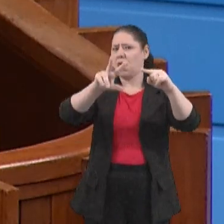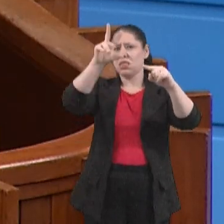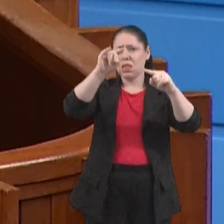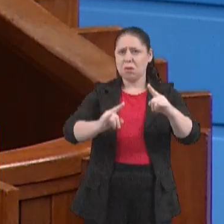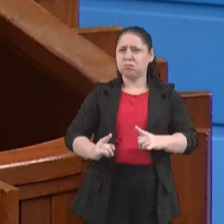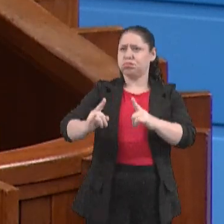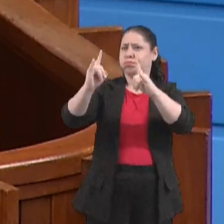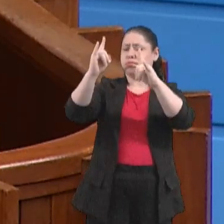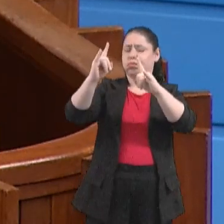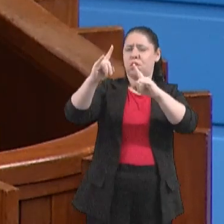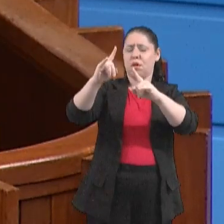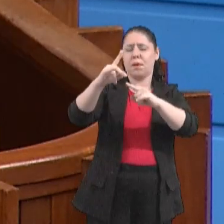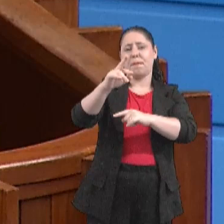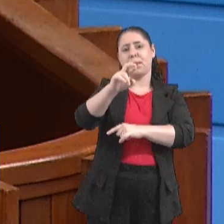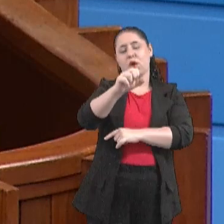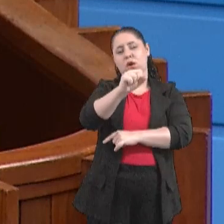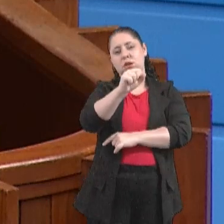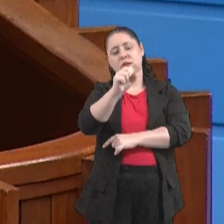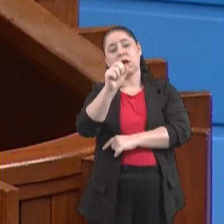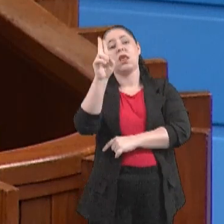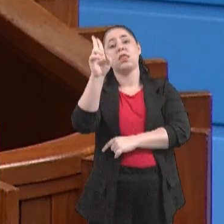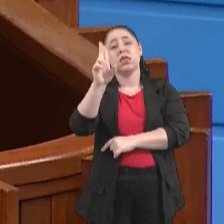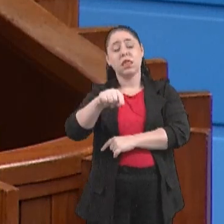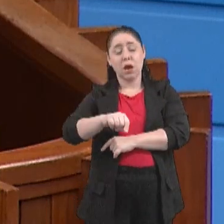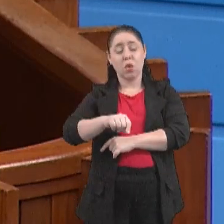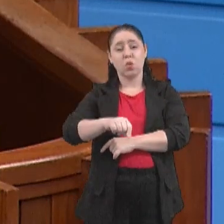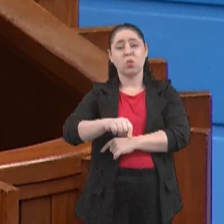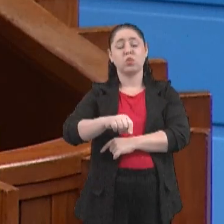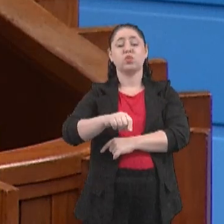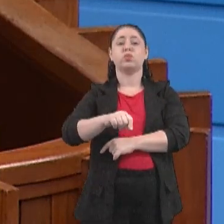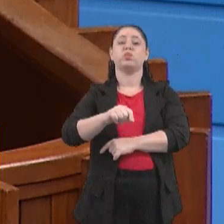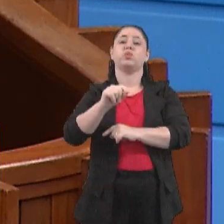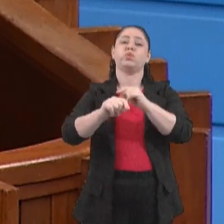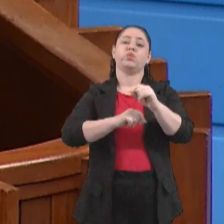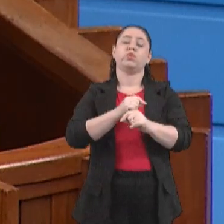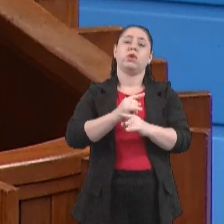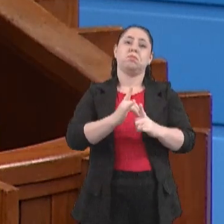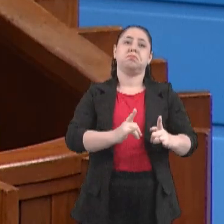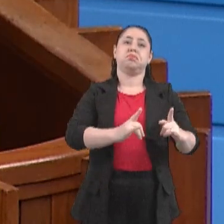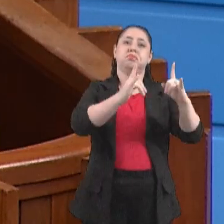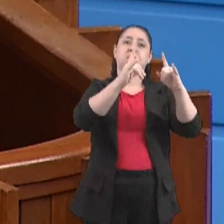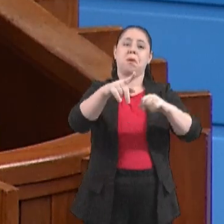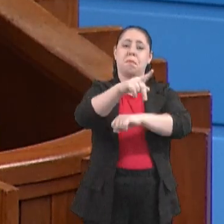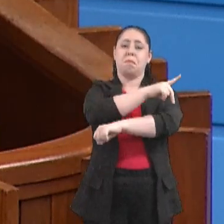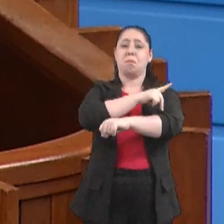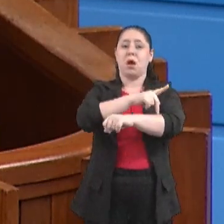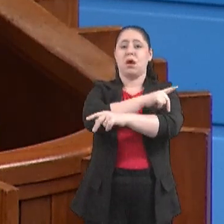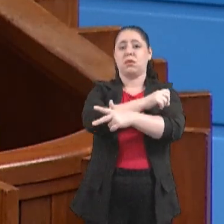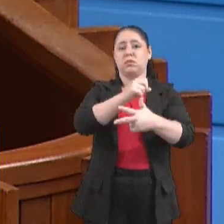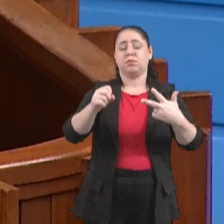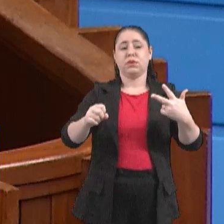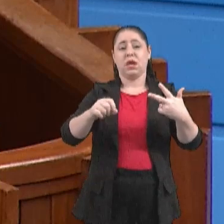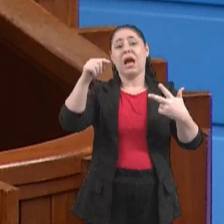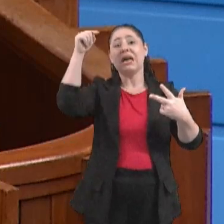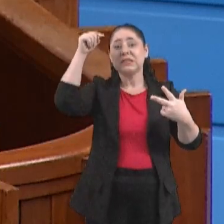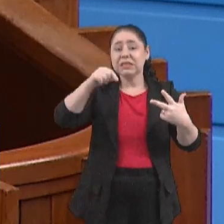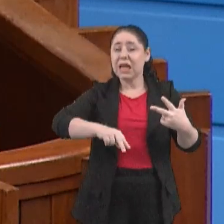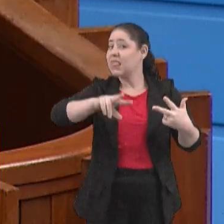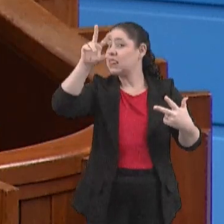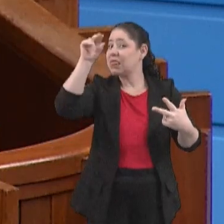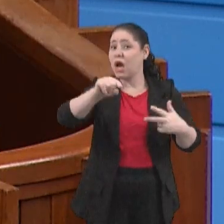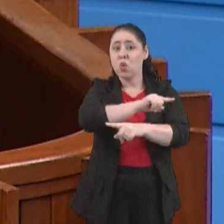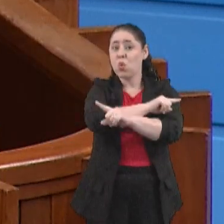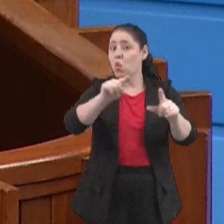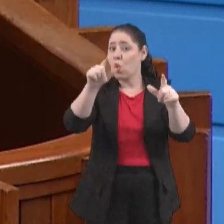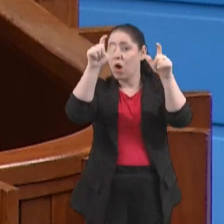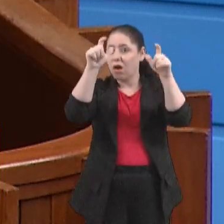da reserva do Prosa, não a verticalização do Parque dos Poderes. Aqui não